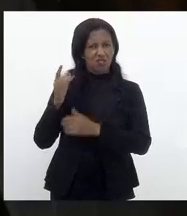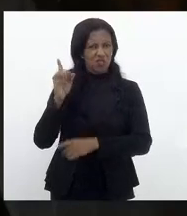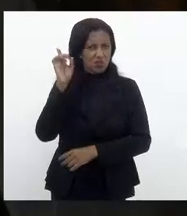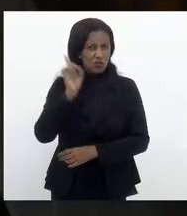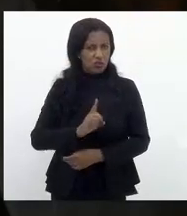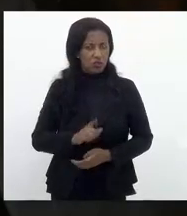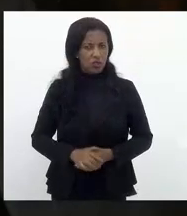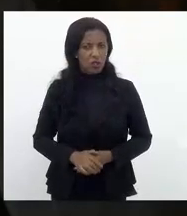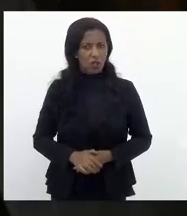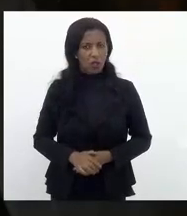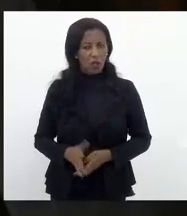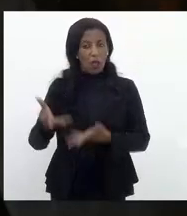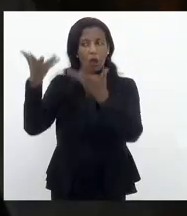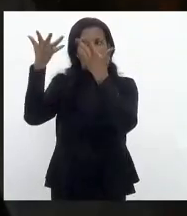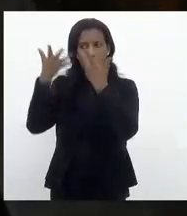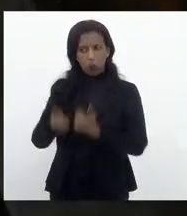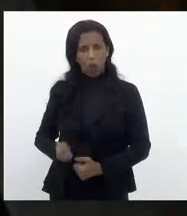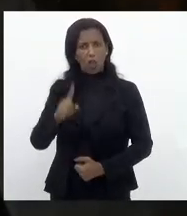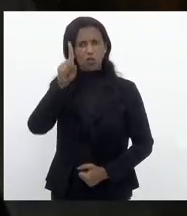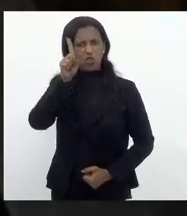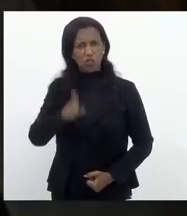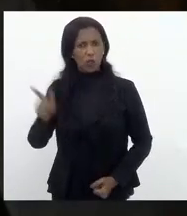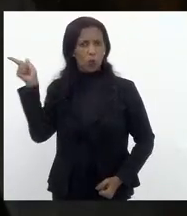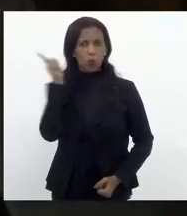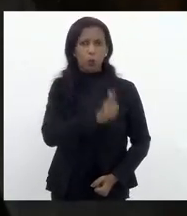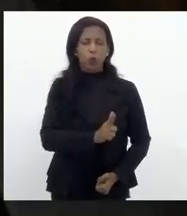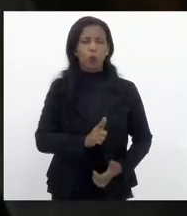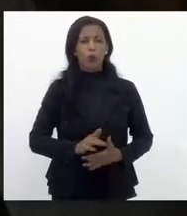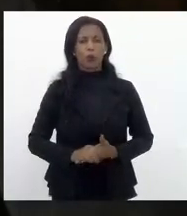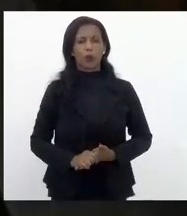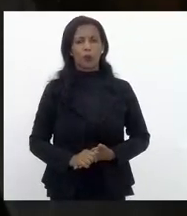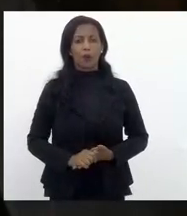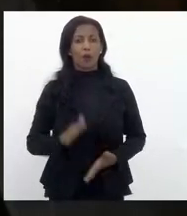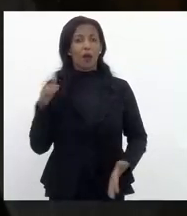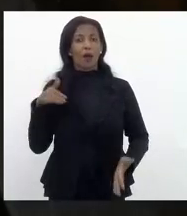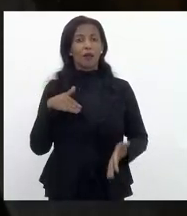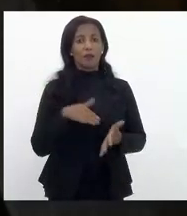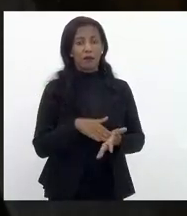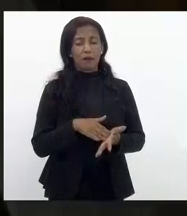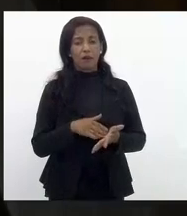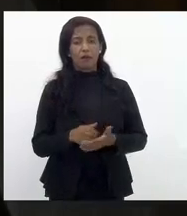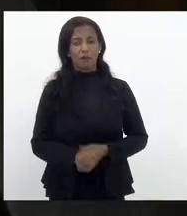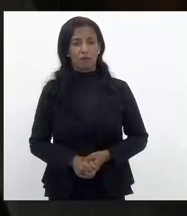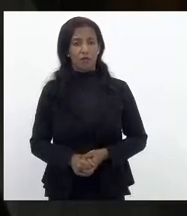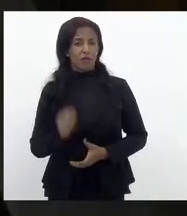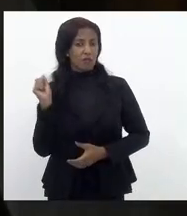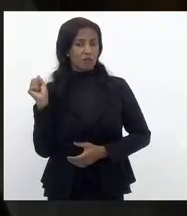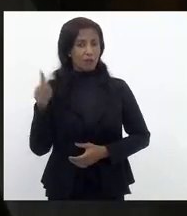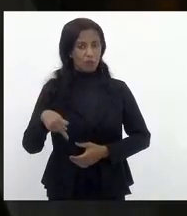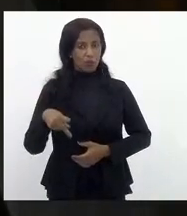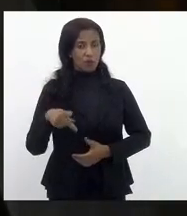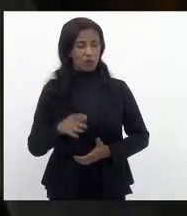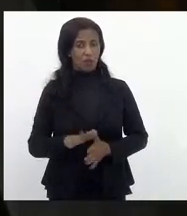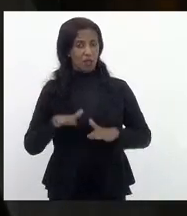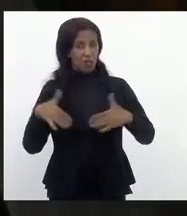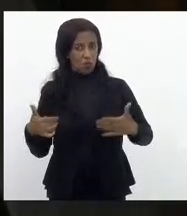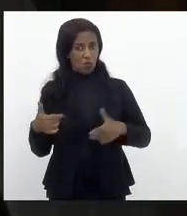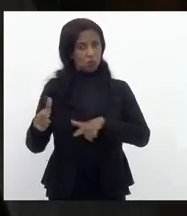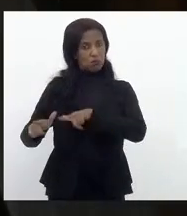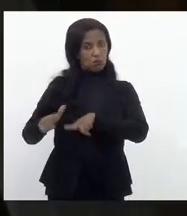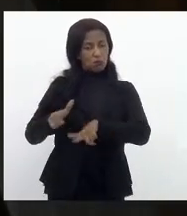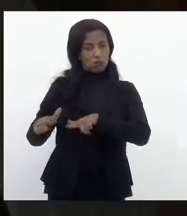direito é de direito adquirido até se aposentar enquanto